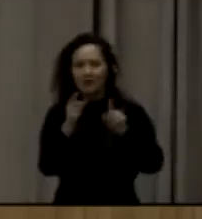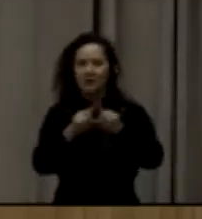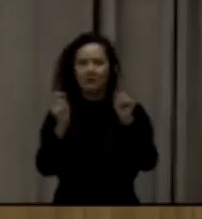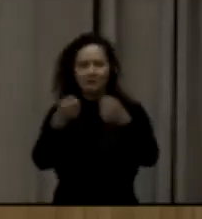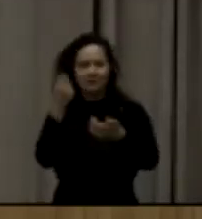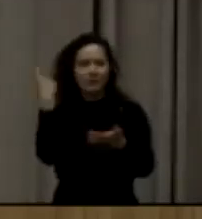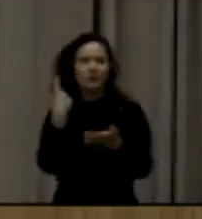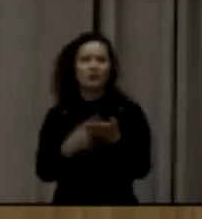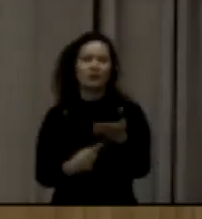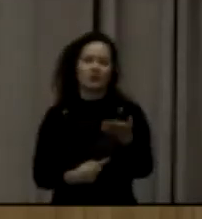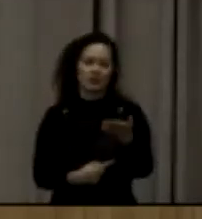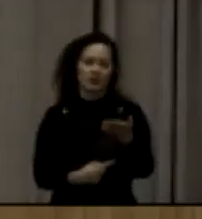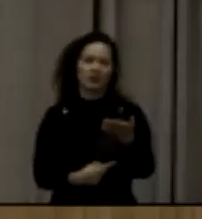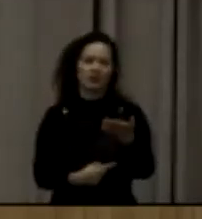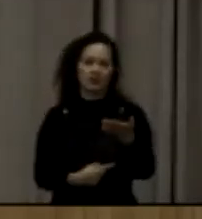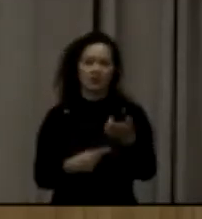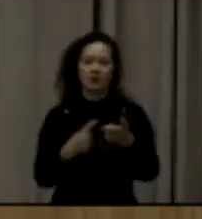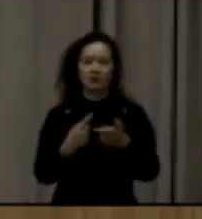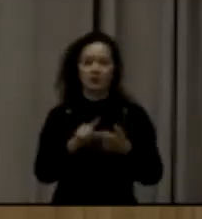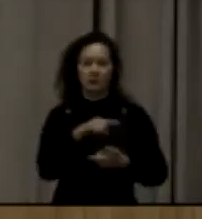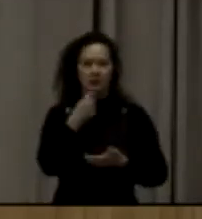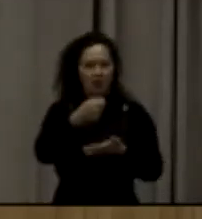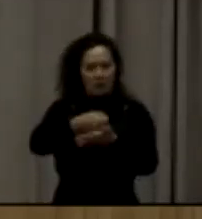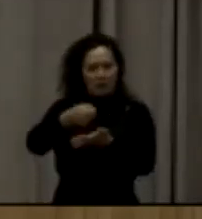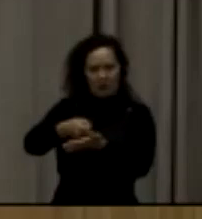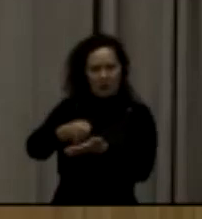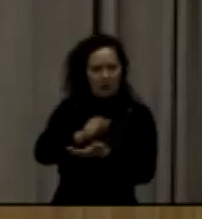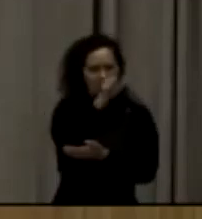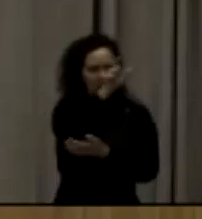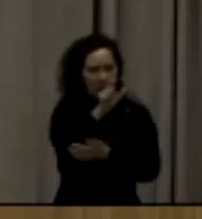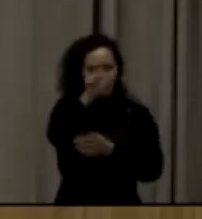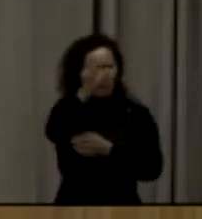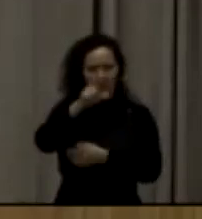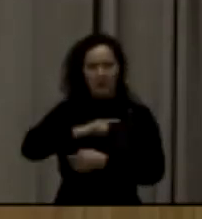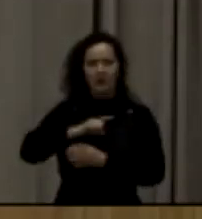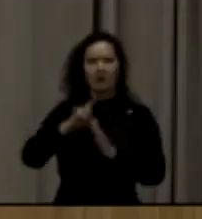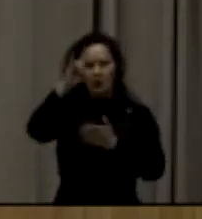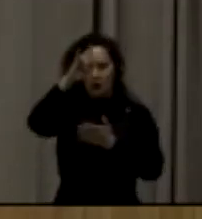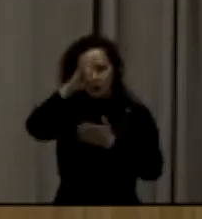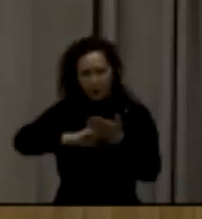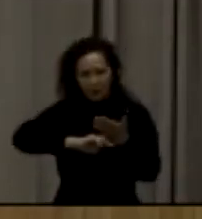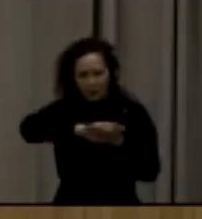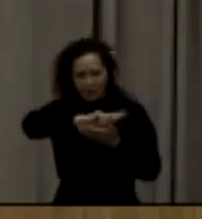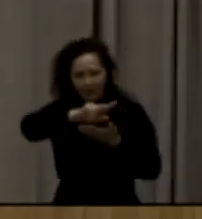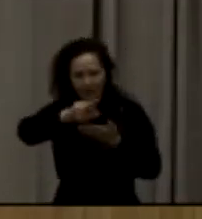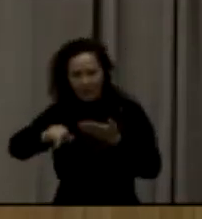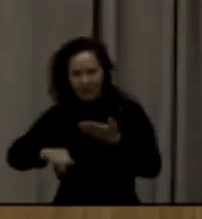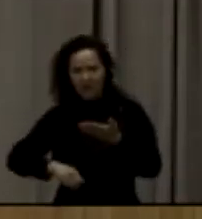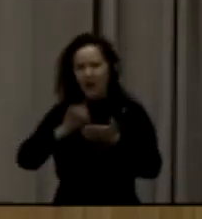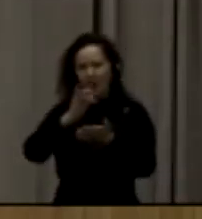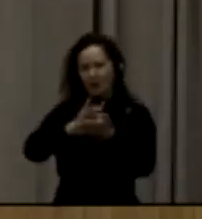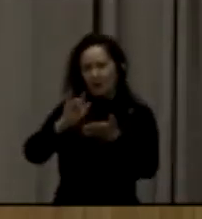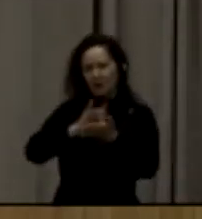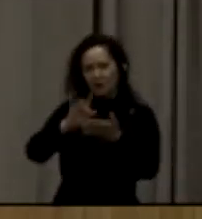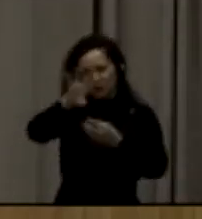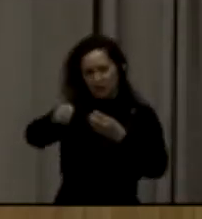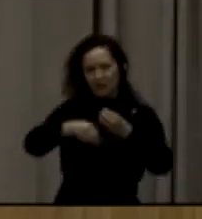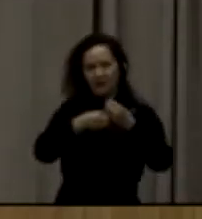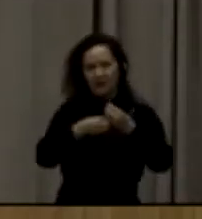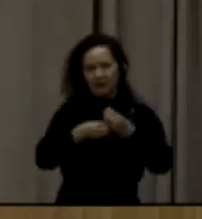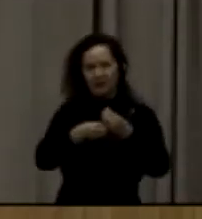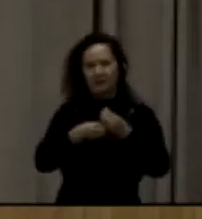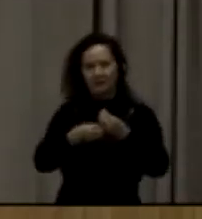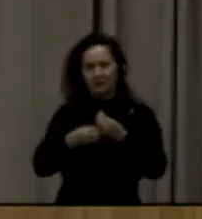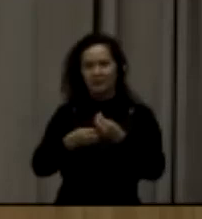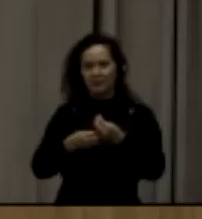o compromisso, porque o que é exigido é que você tenha muitos documentos, muitos papers que estejam indexados,